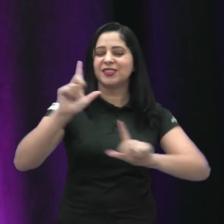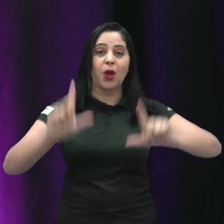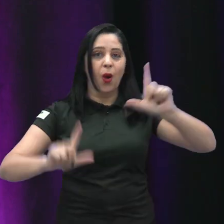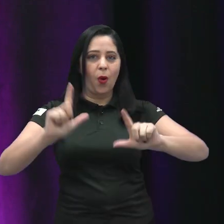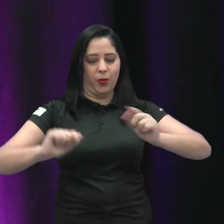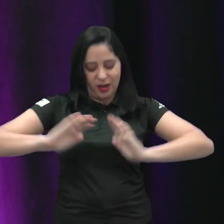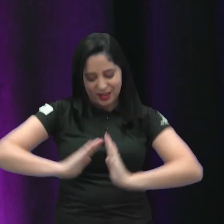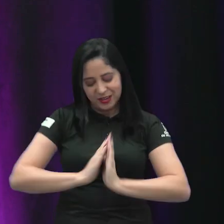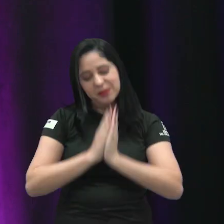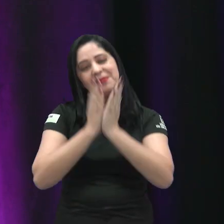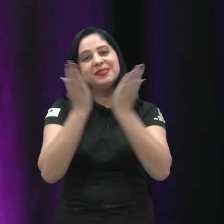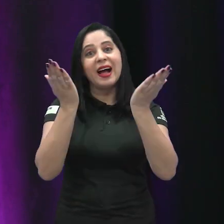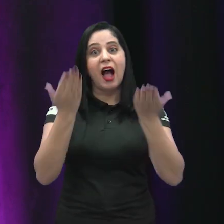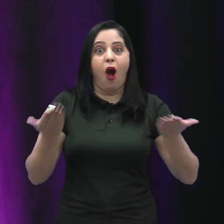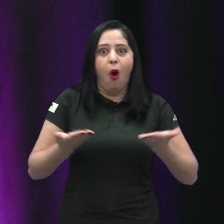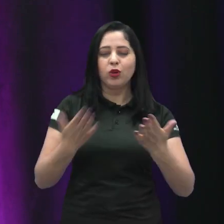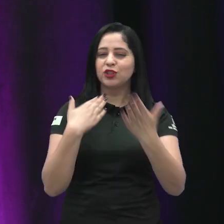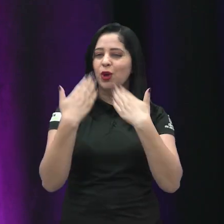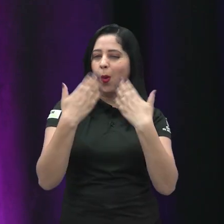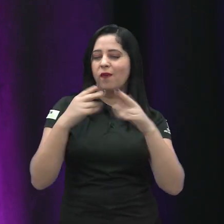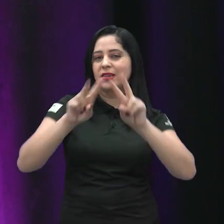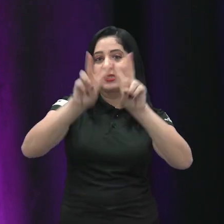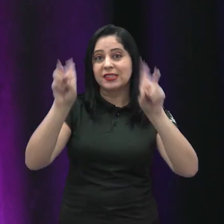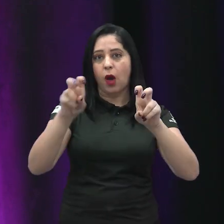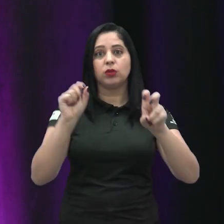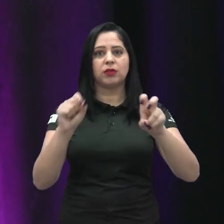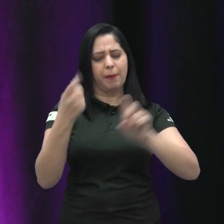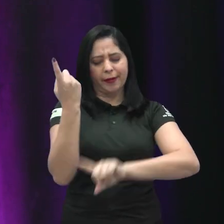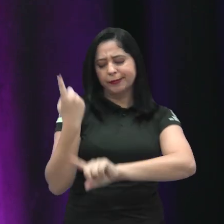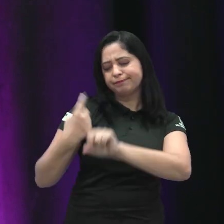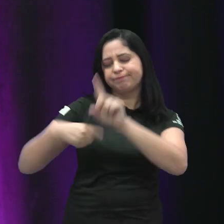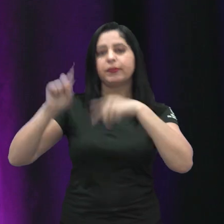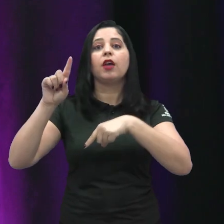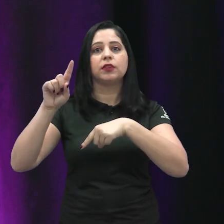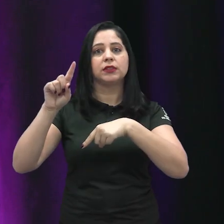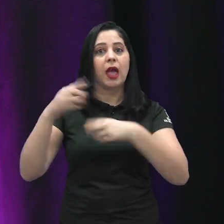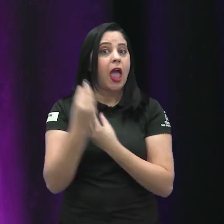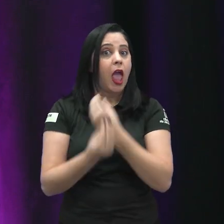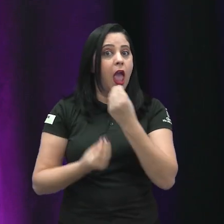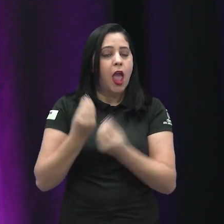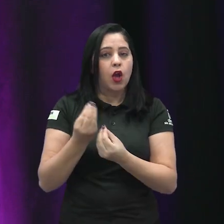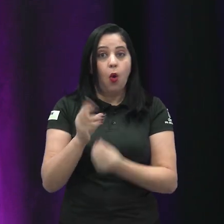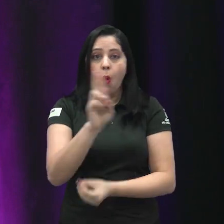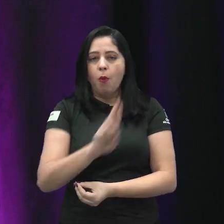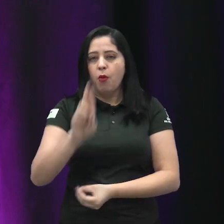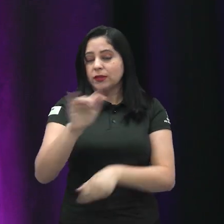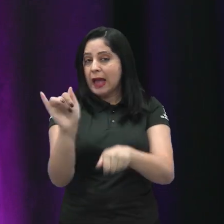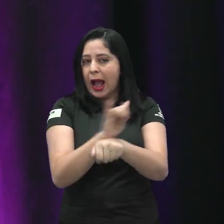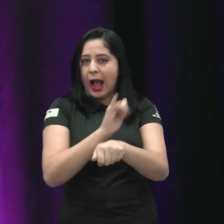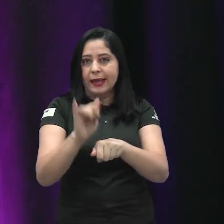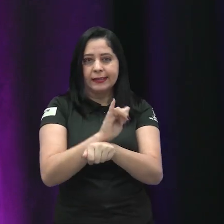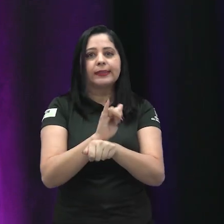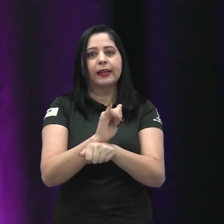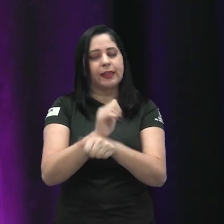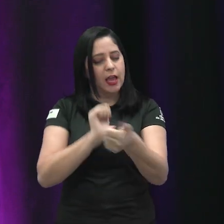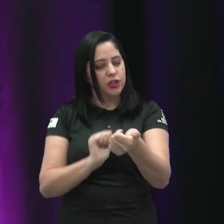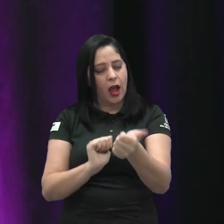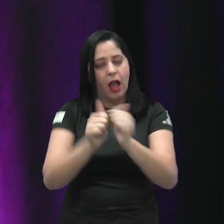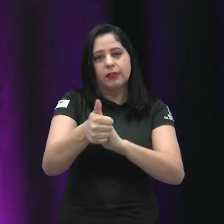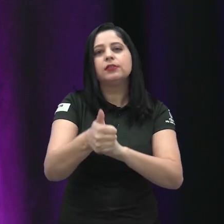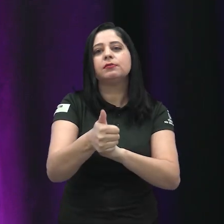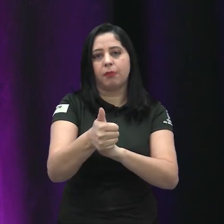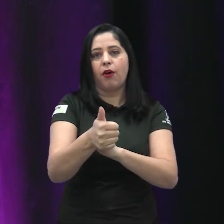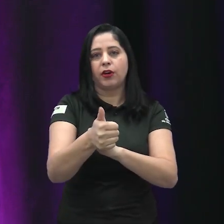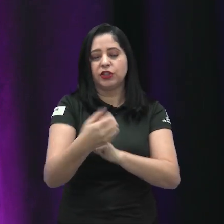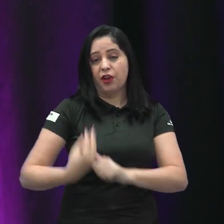Começando mais uma Inspiração e hoje vamos falar sobre superar limites e como podemos utilizar o esporte como